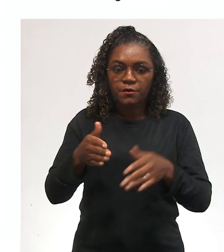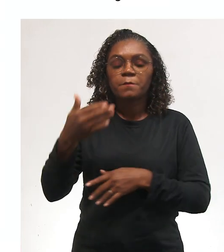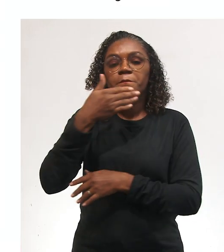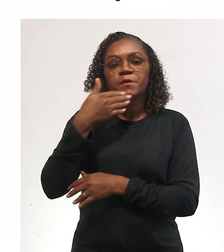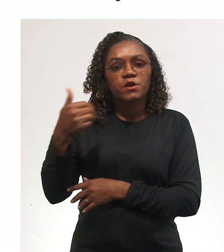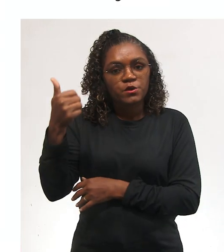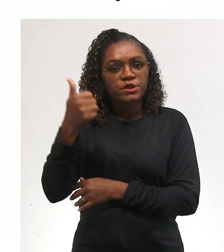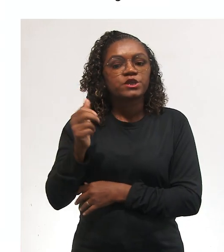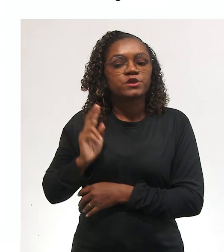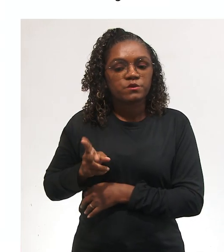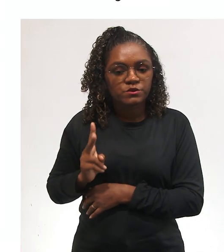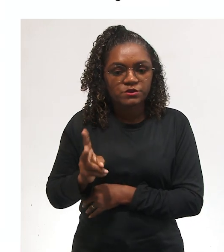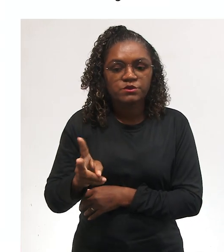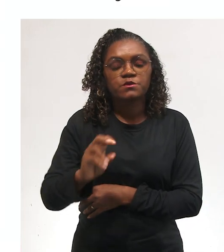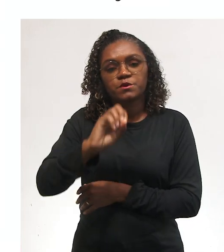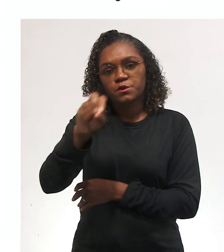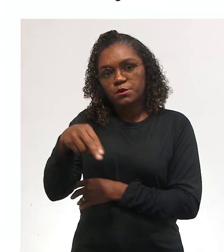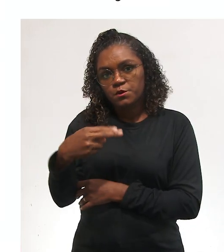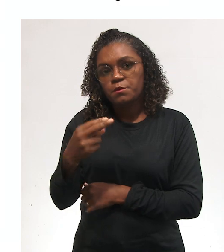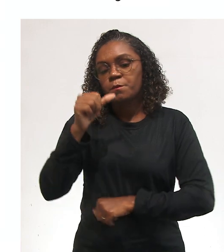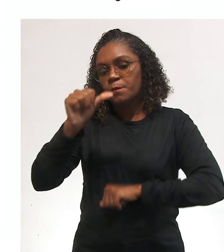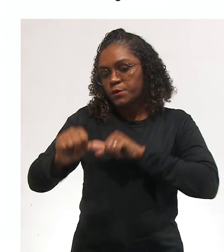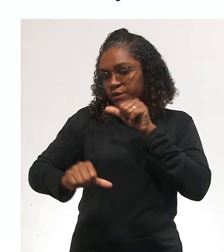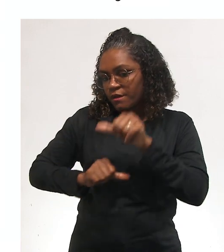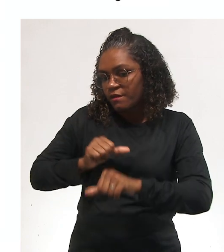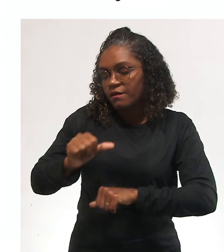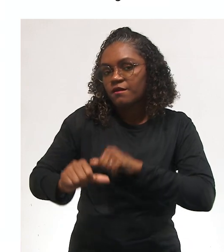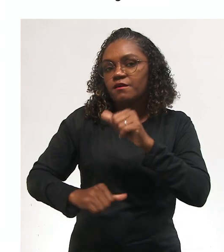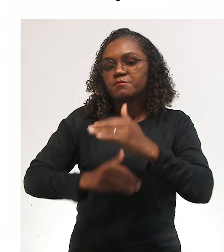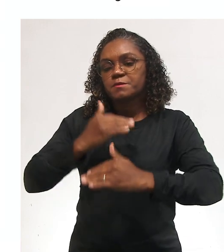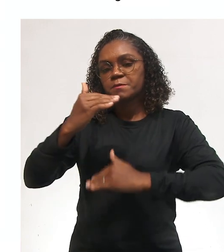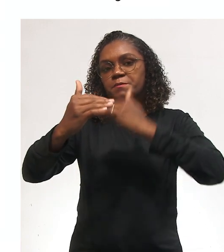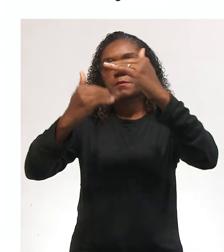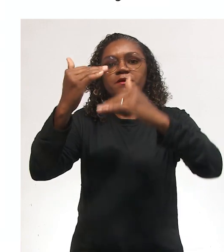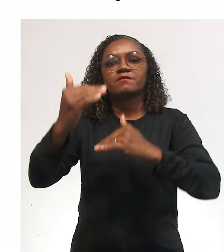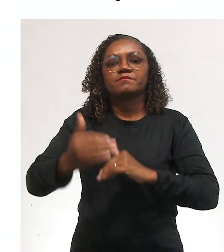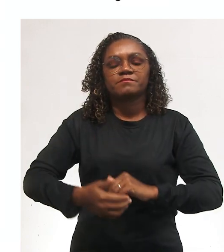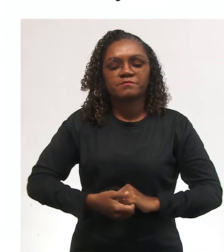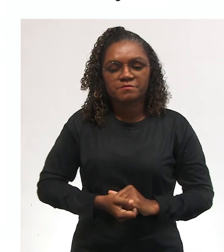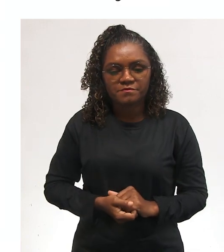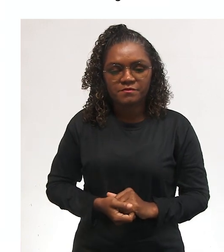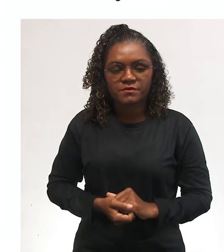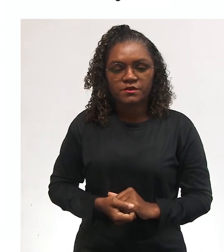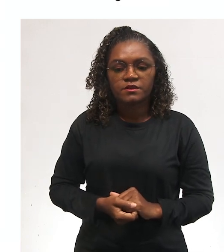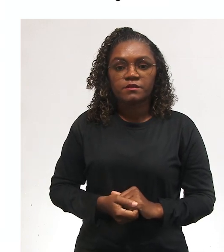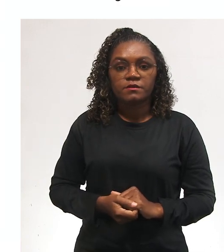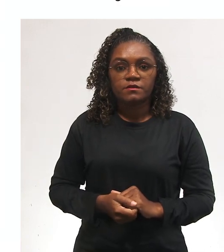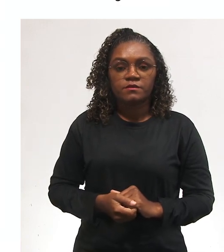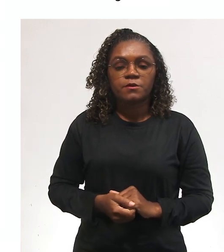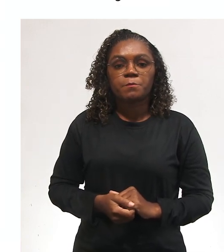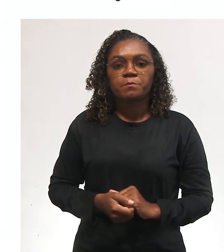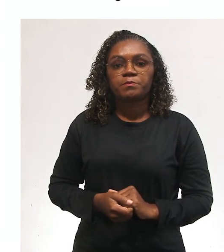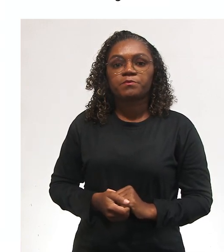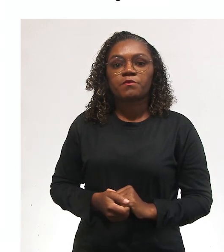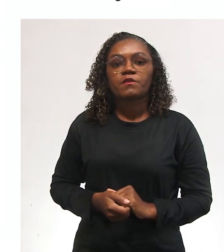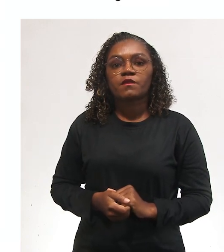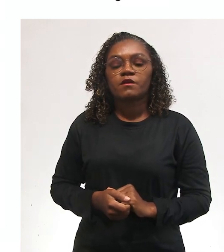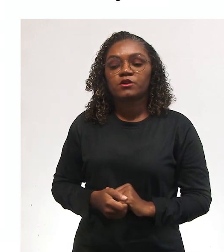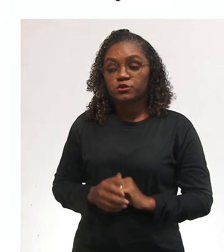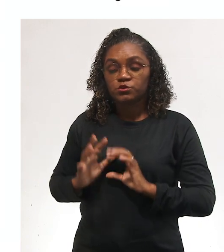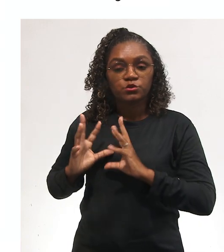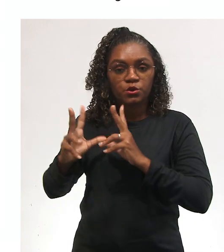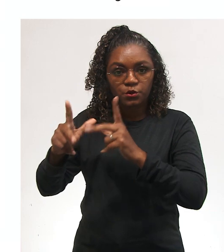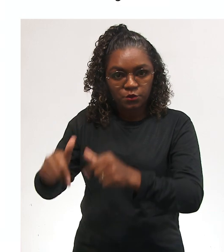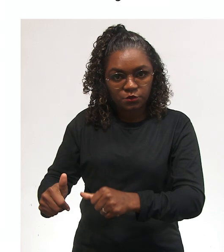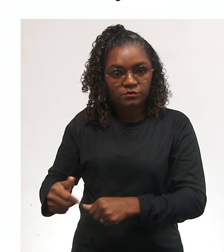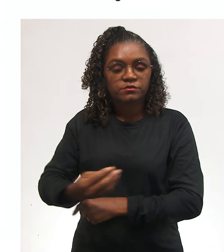melhoria contínua ou mudar sempre para melhor. Todos participam da melhoria